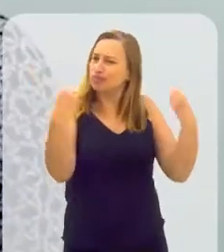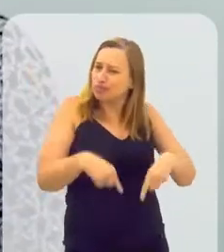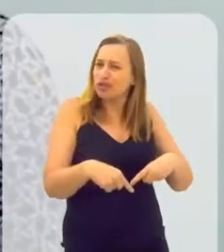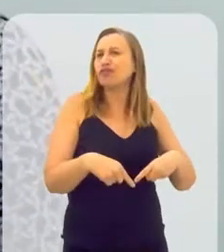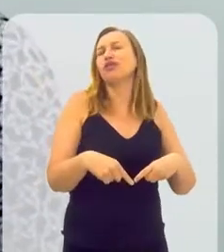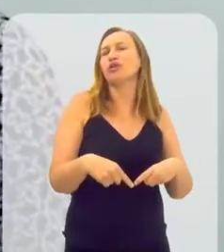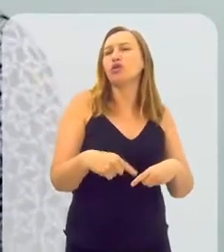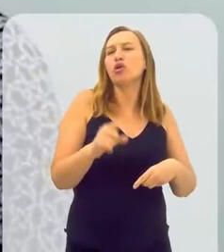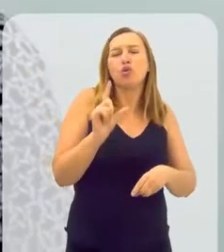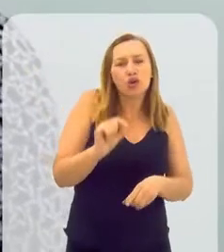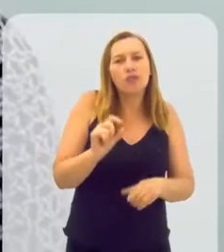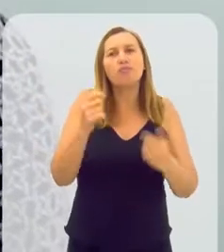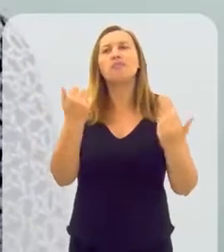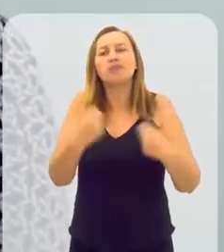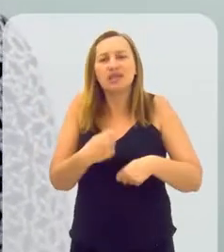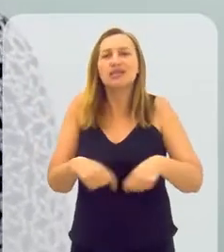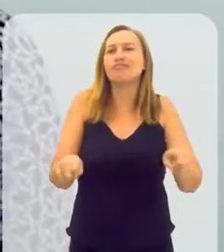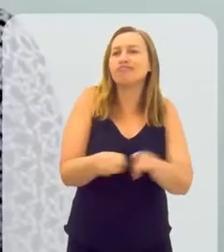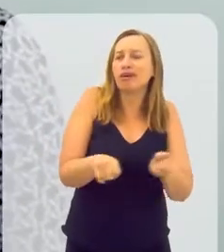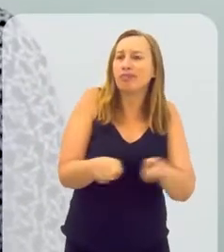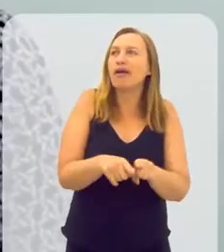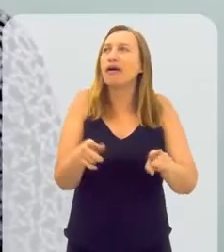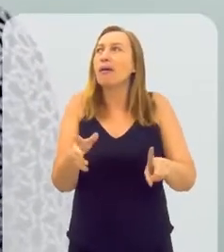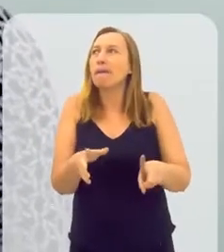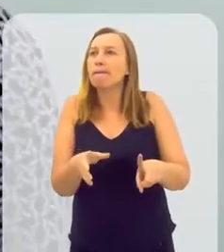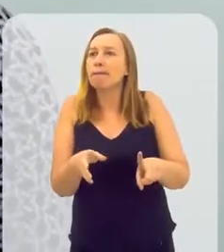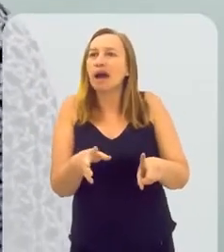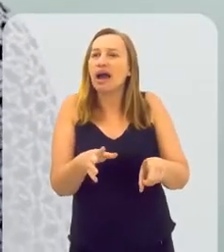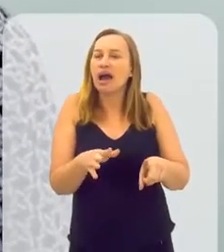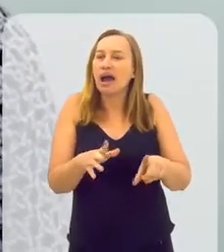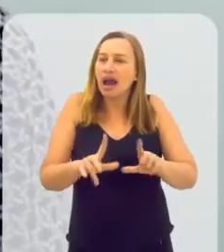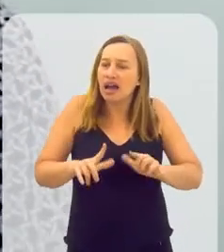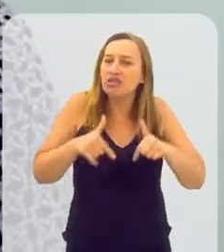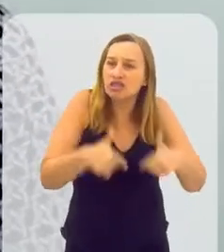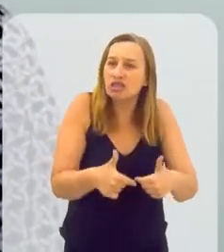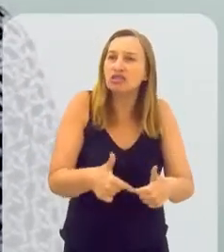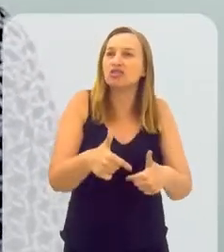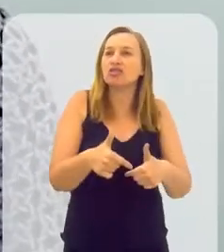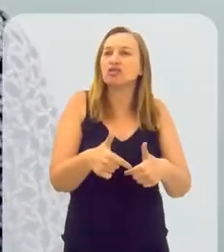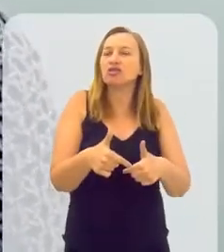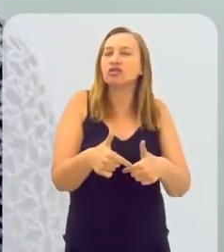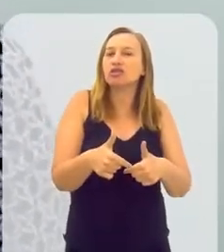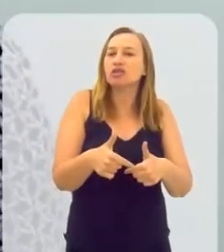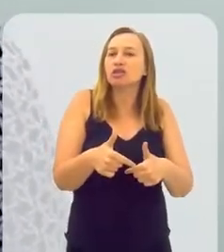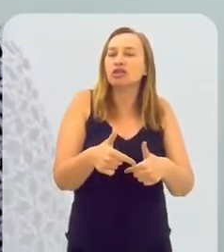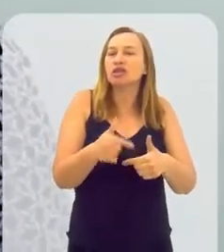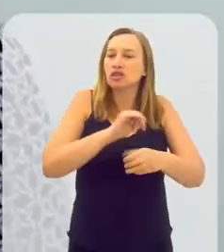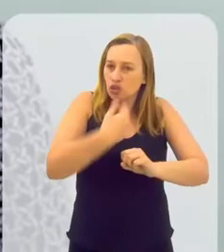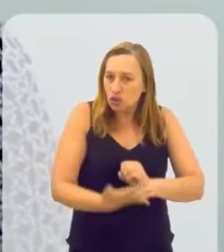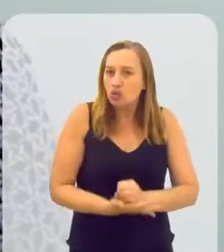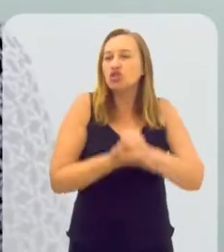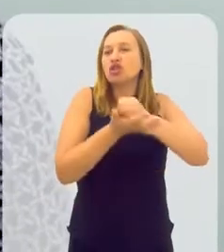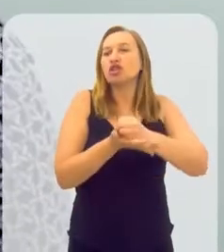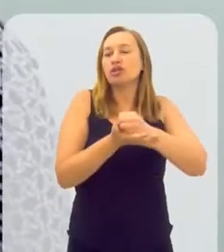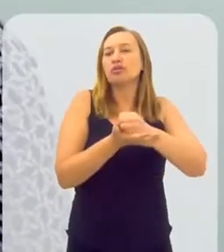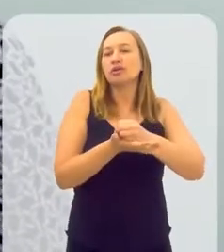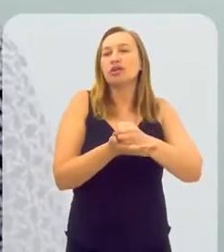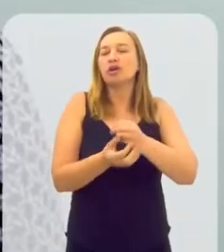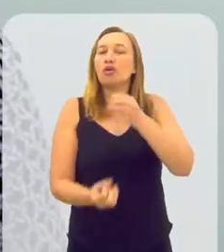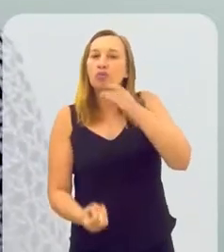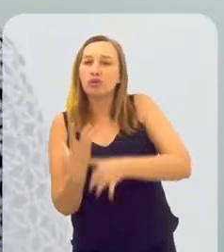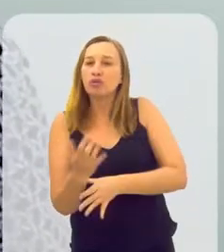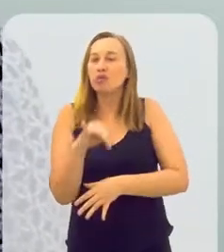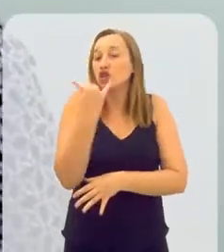pouquinho sobre esses desafios, o que a gente precisa também para mergulhar nessa agenda de